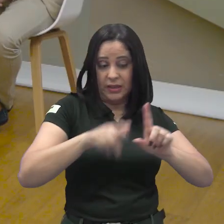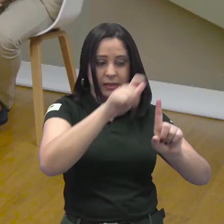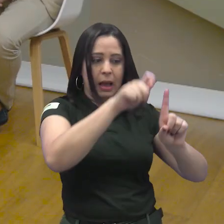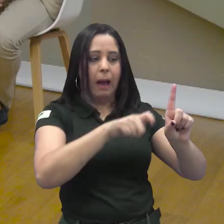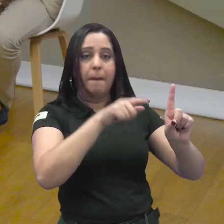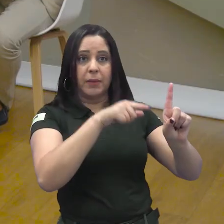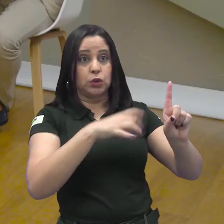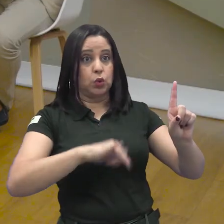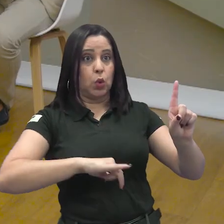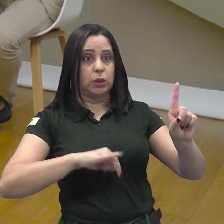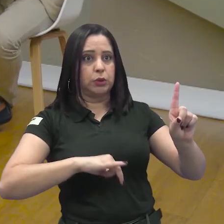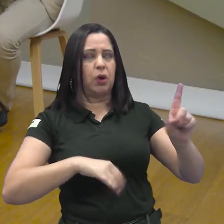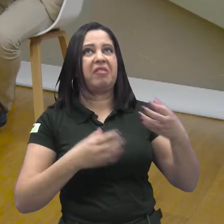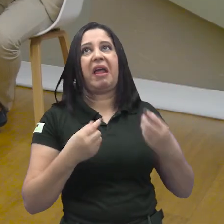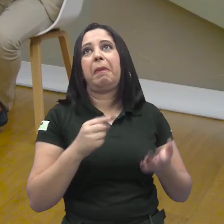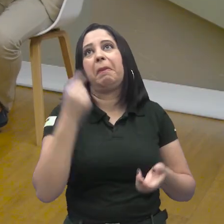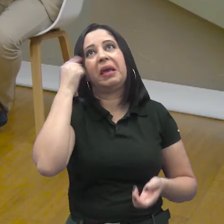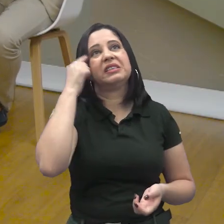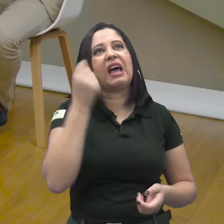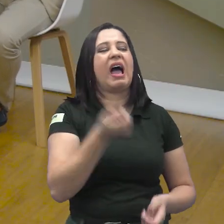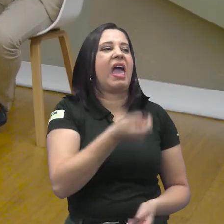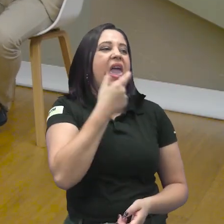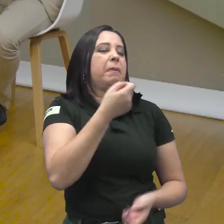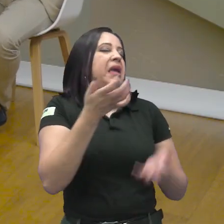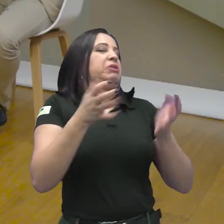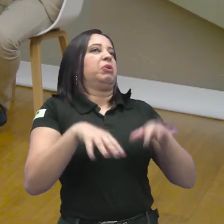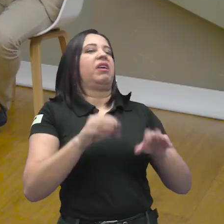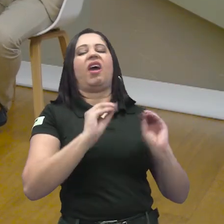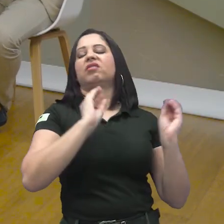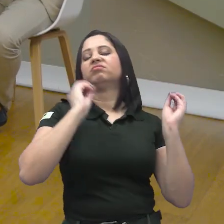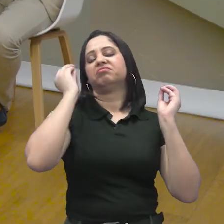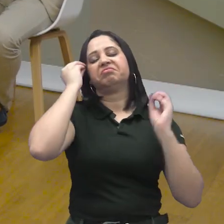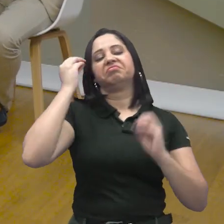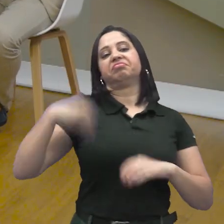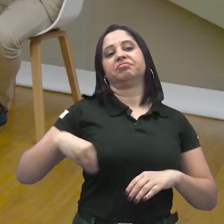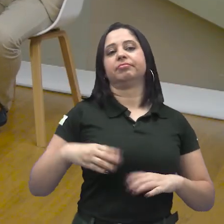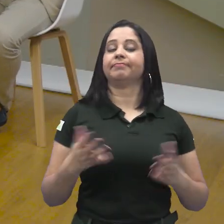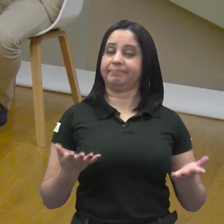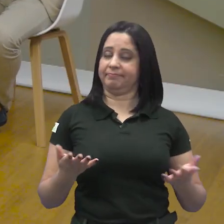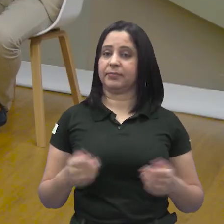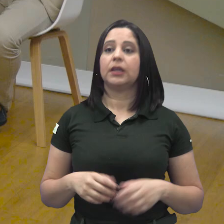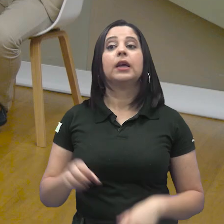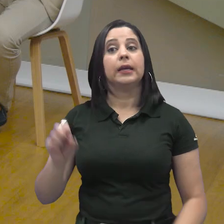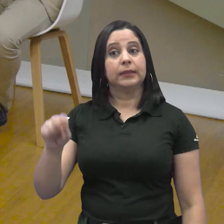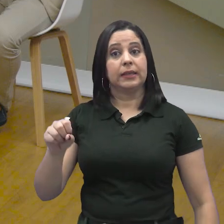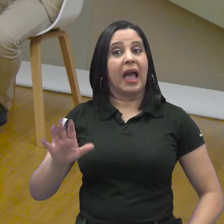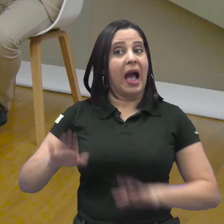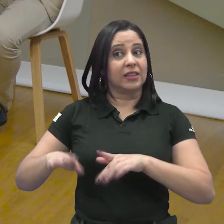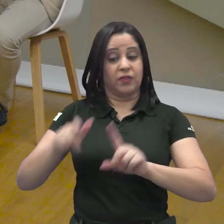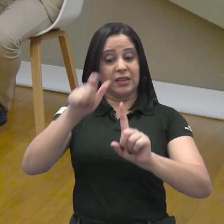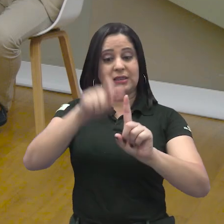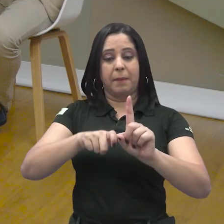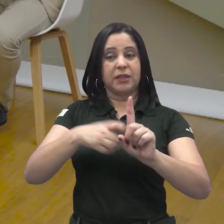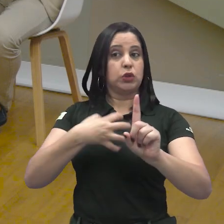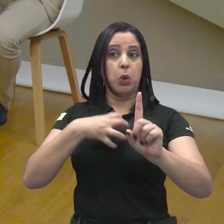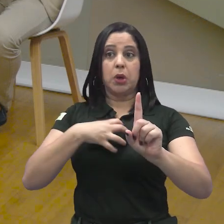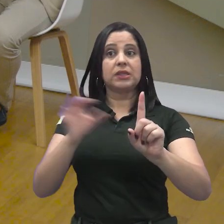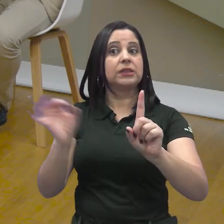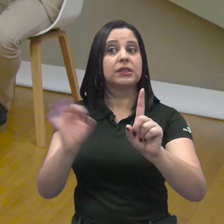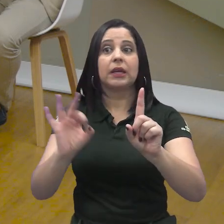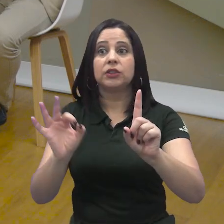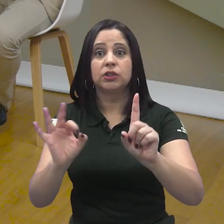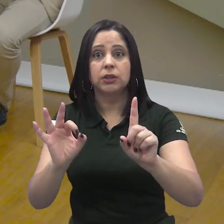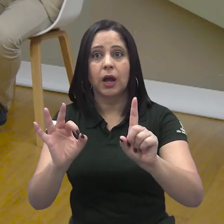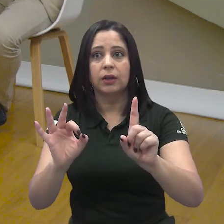O maior desafio, né, Gi, é porque as pessoas não têm muito sintoma. E aí fica 10, 15, 20 anos sem sintoma e